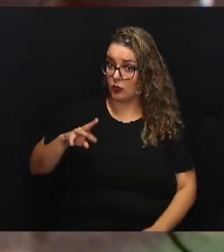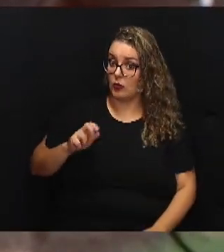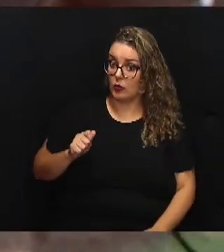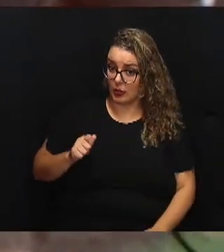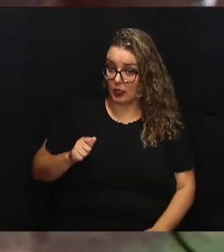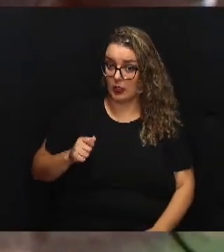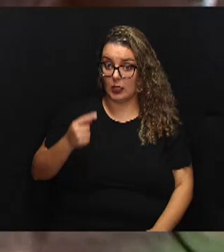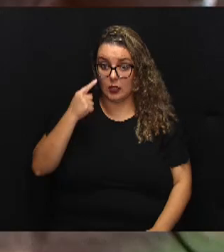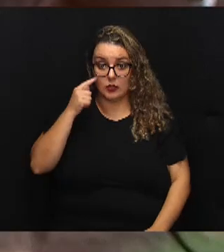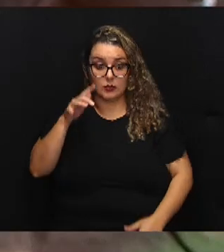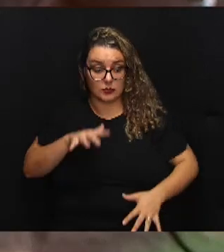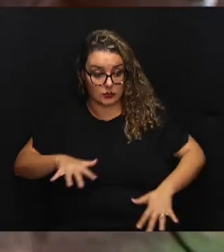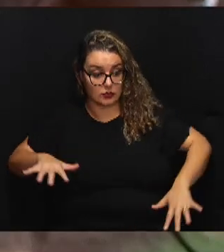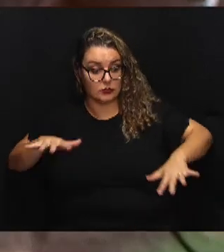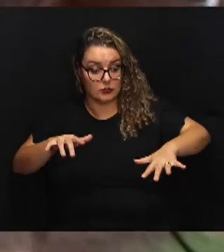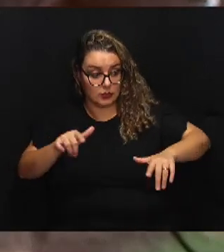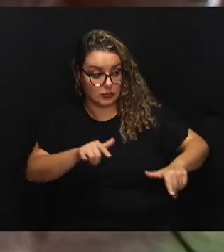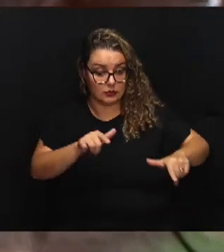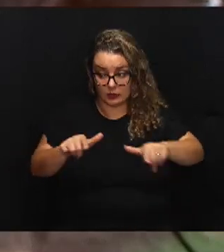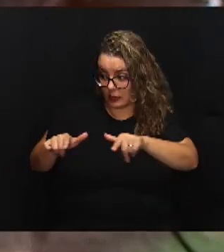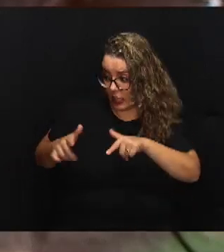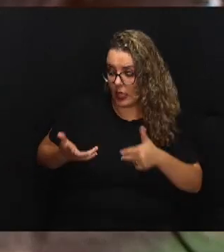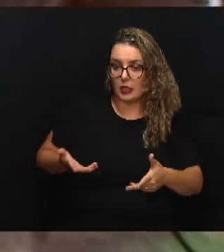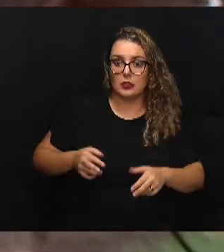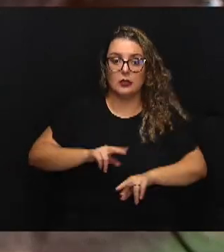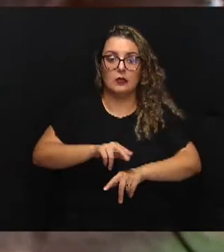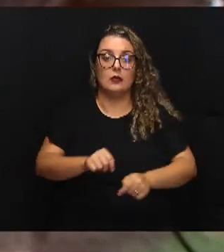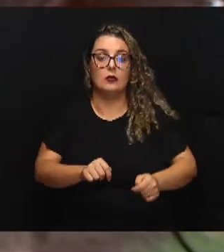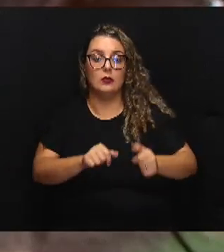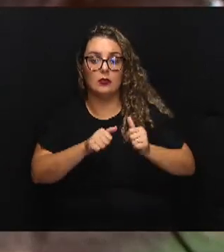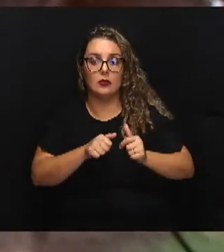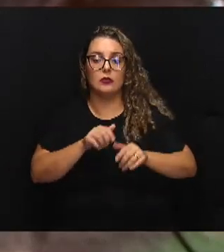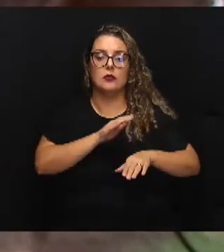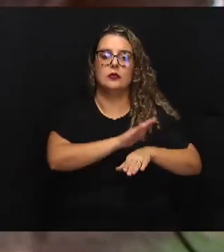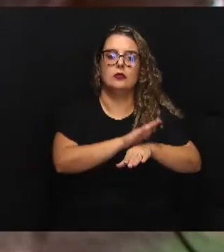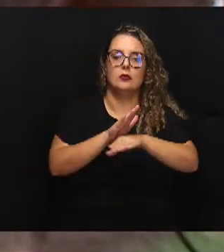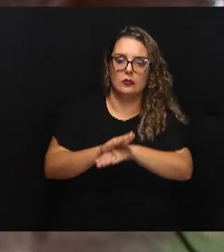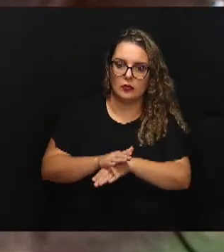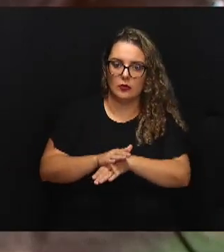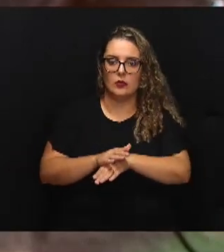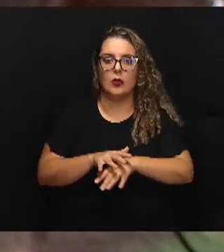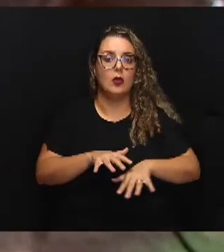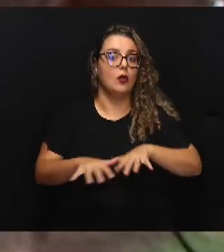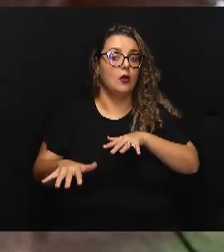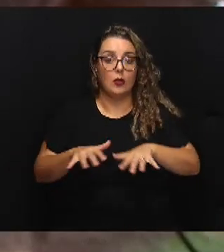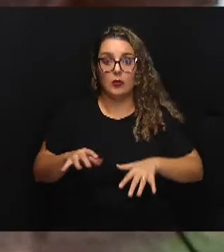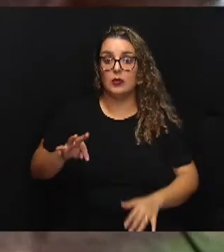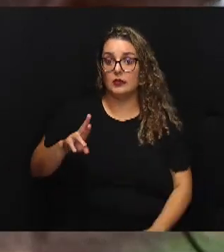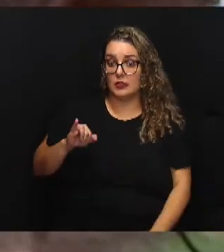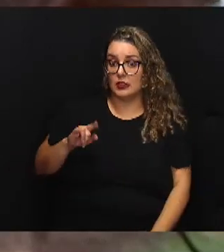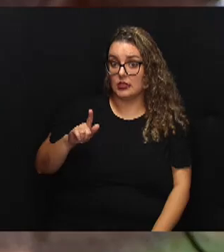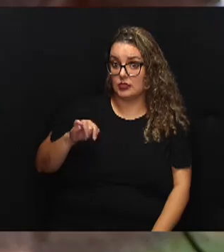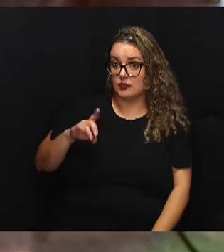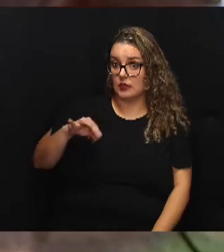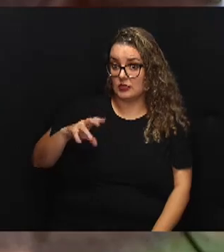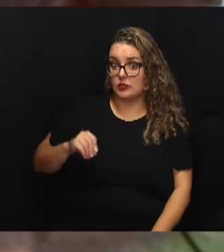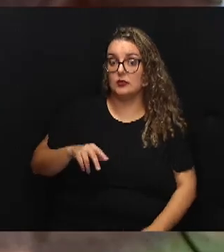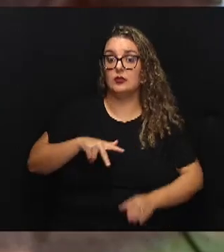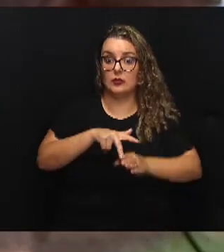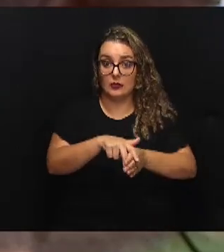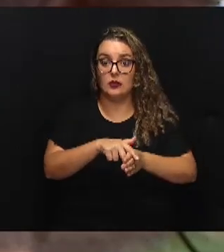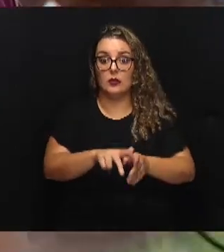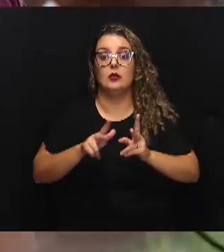noção espacial. Então, assim, são diversos ganhos que a gente tem de contribuição, tanto com o movimento tridimensional que o cavalo gera, quanto também com o auxílio